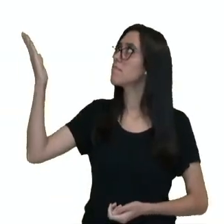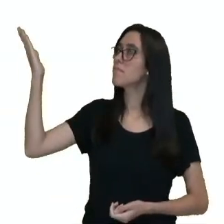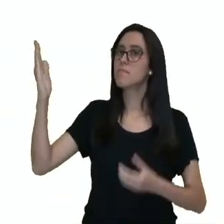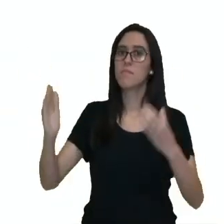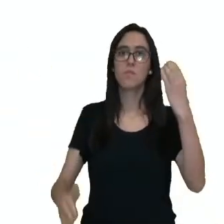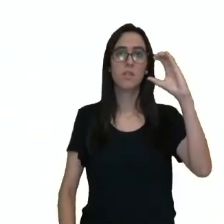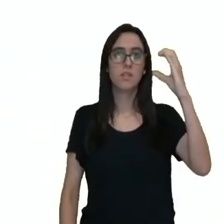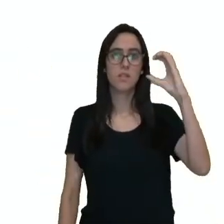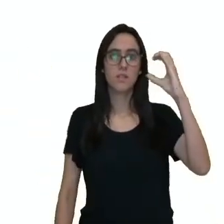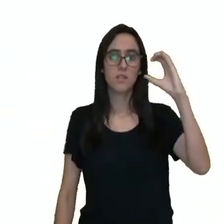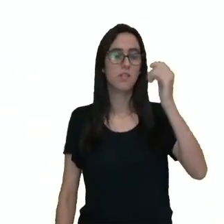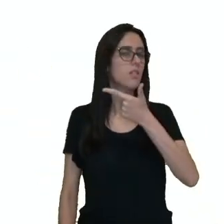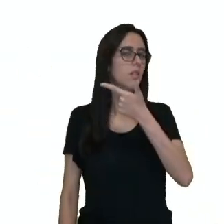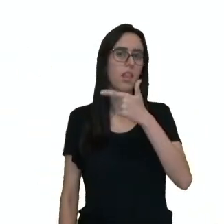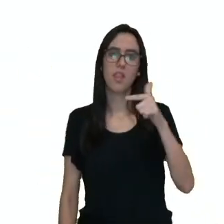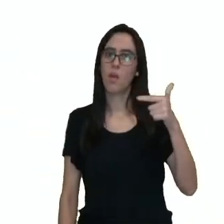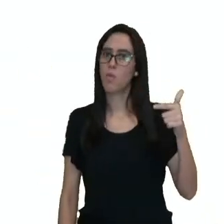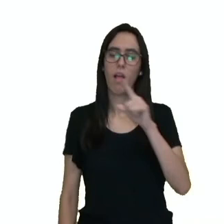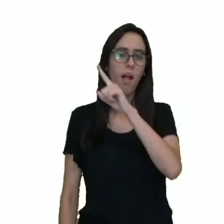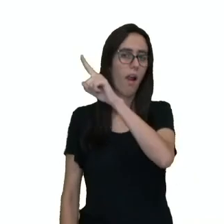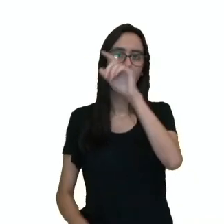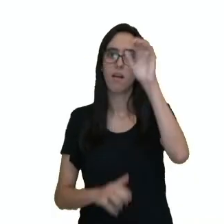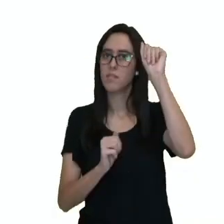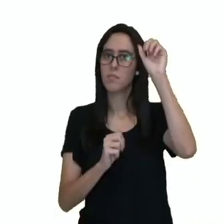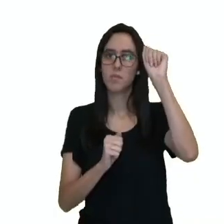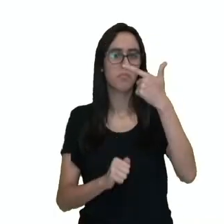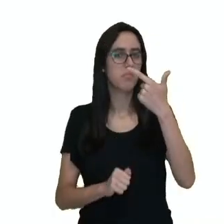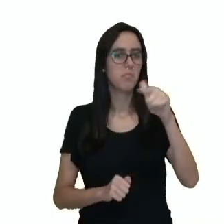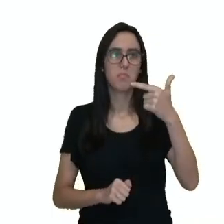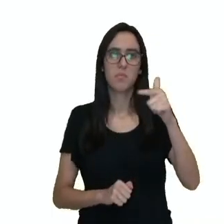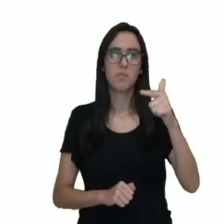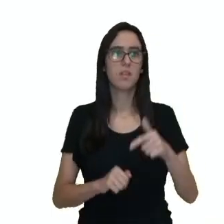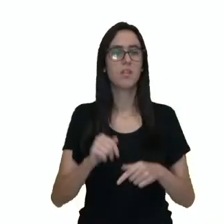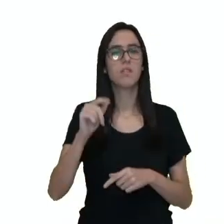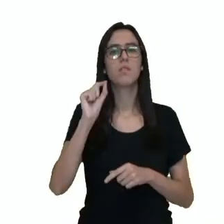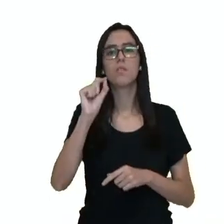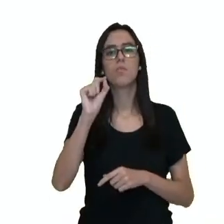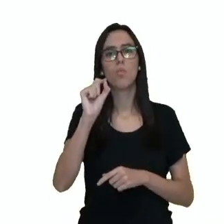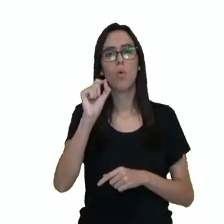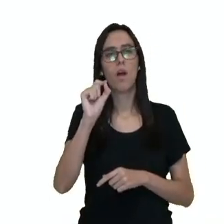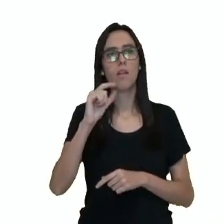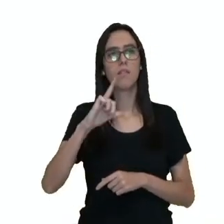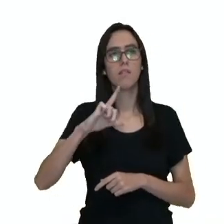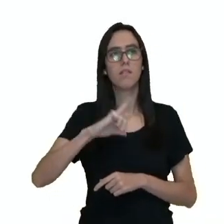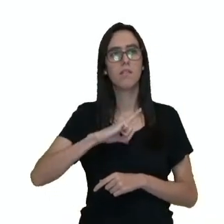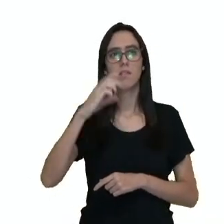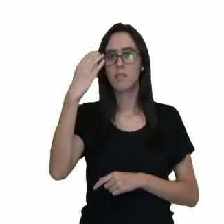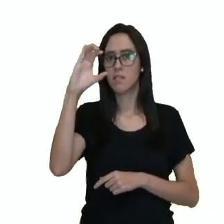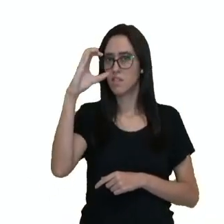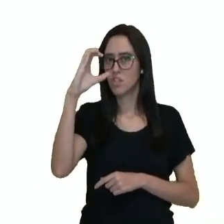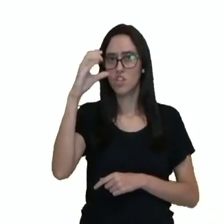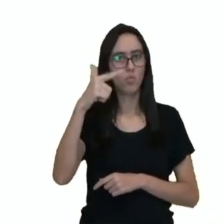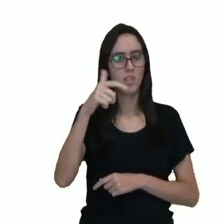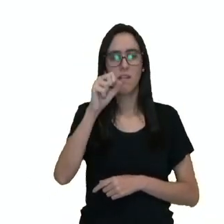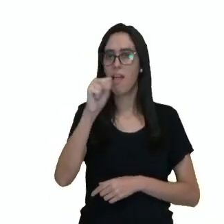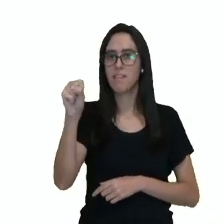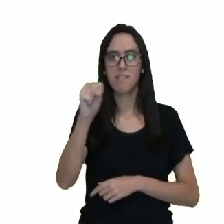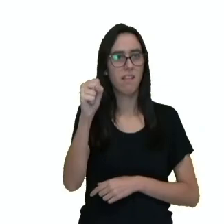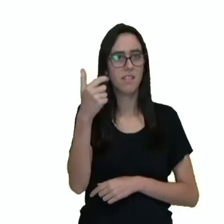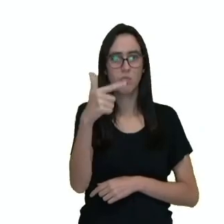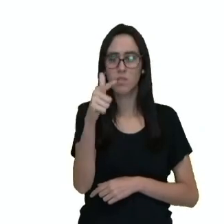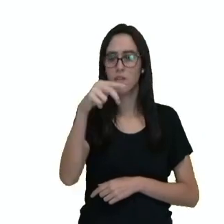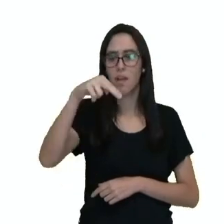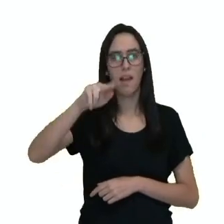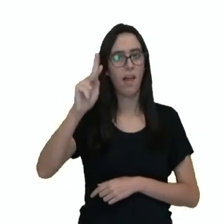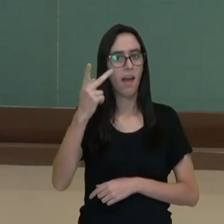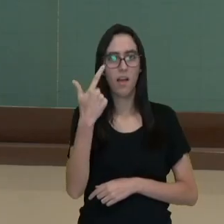C cedilha, que ela não existe também, tá? Em espanhol não há C cedilha, não há doble S,